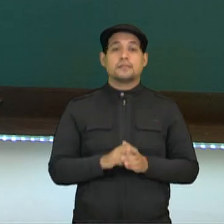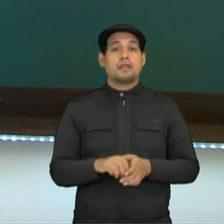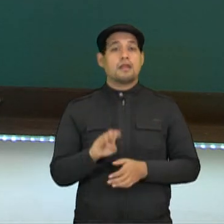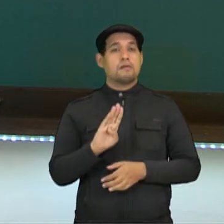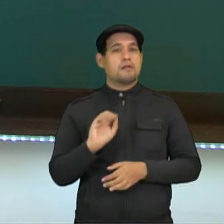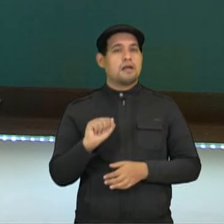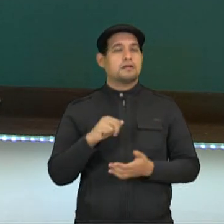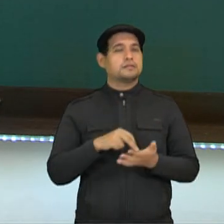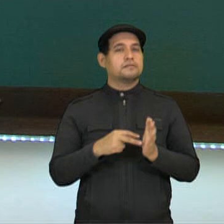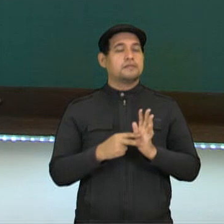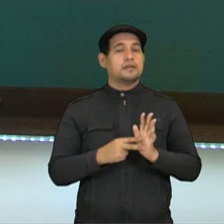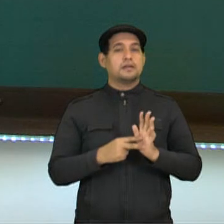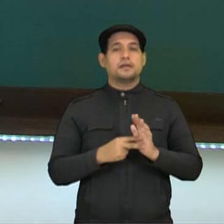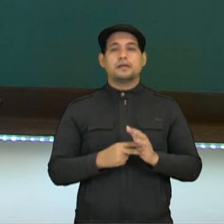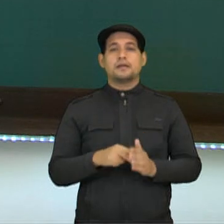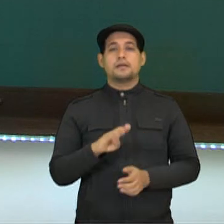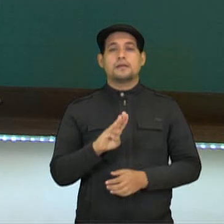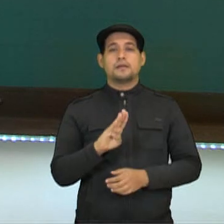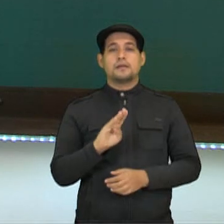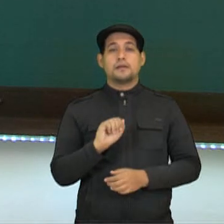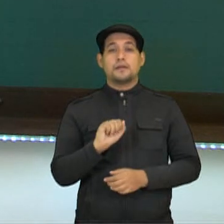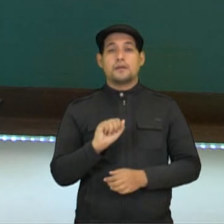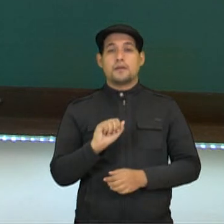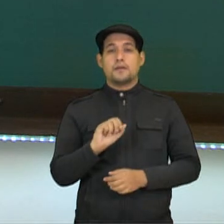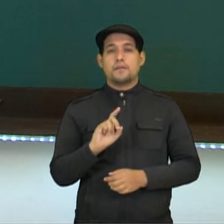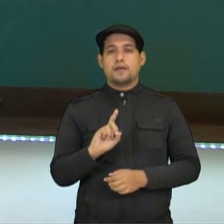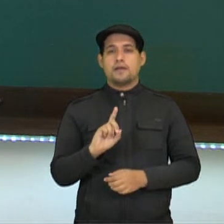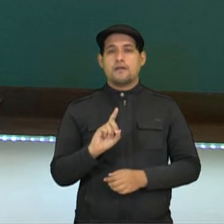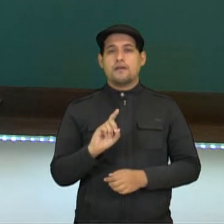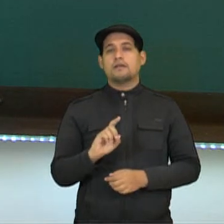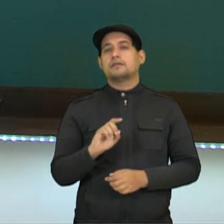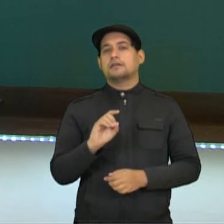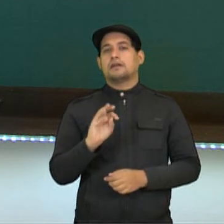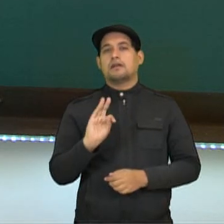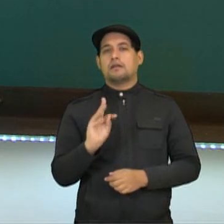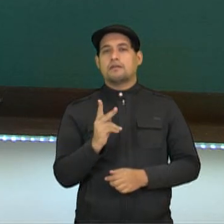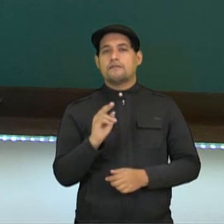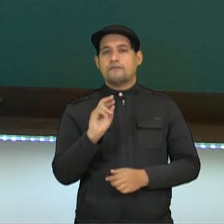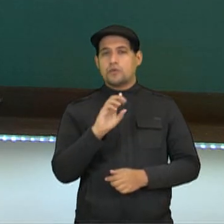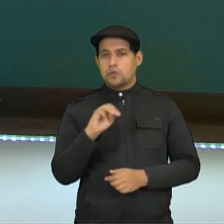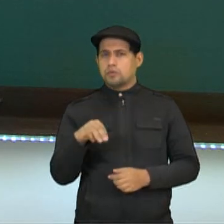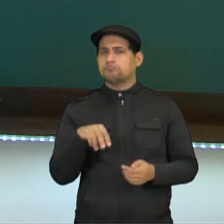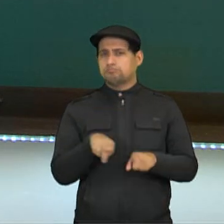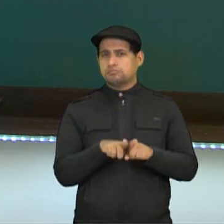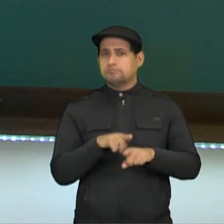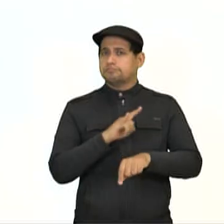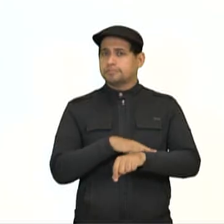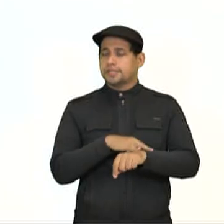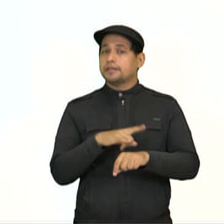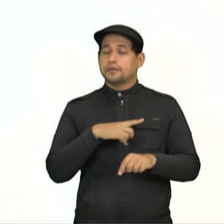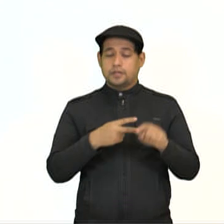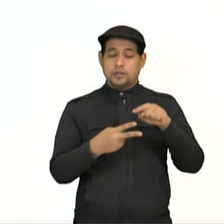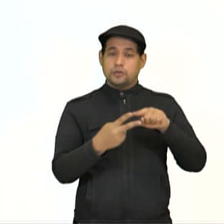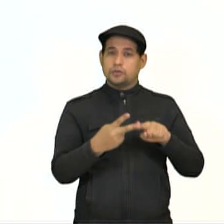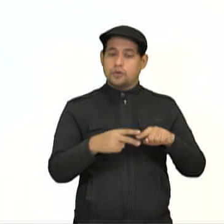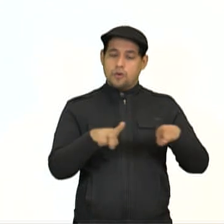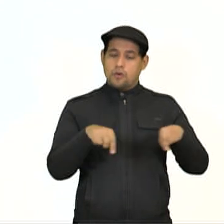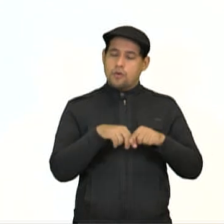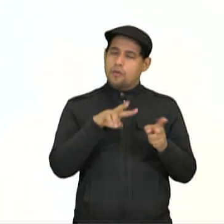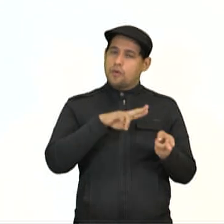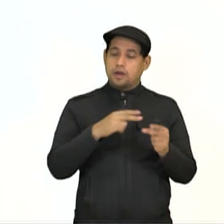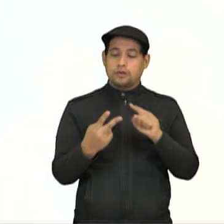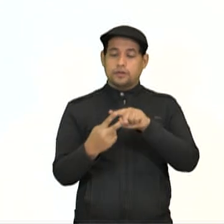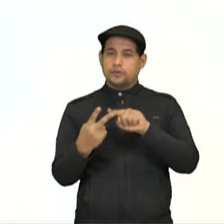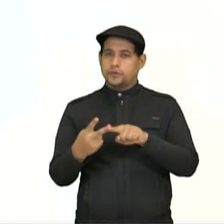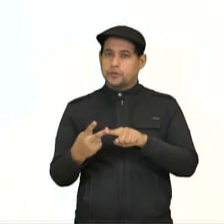a abreviação de bathroom, banheiro. Então, nós temos 2 quartos e